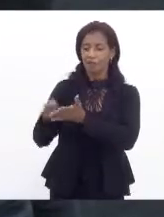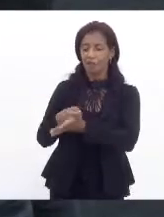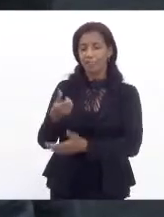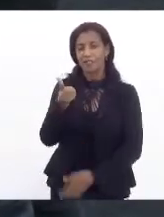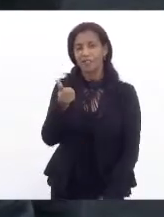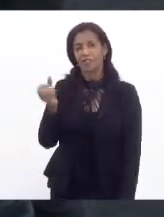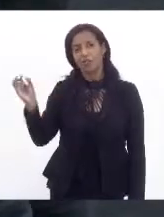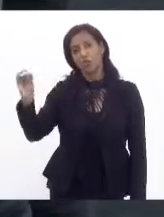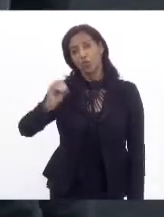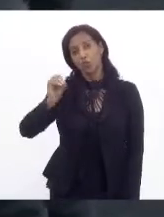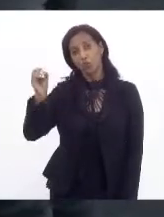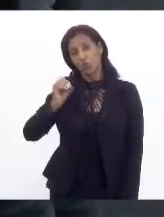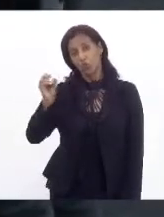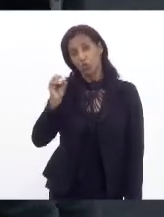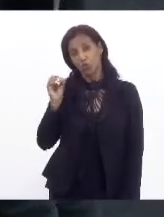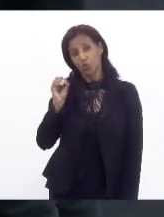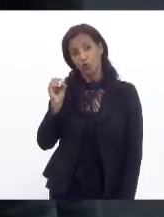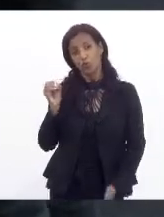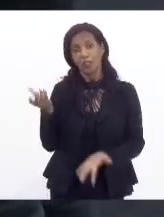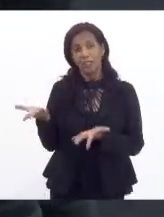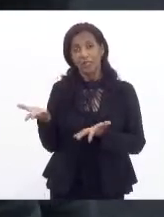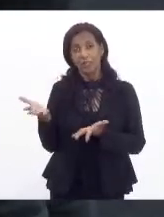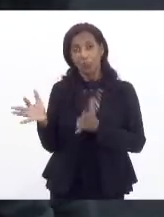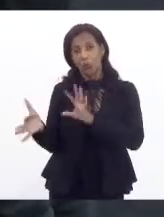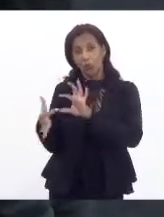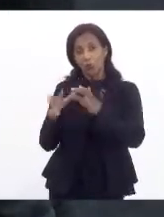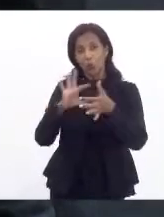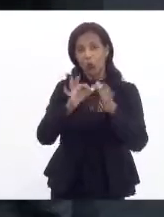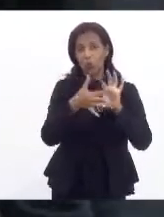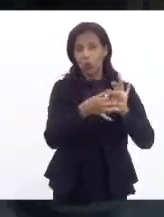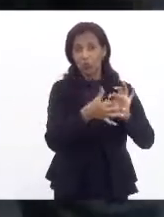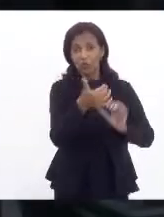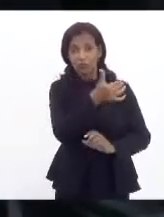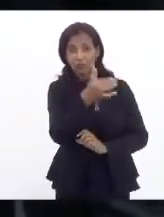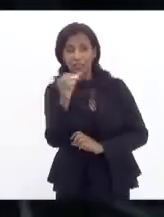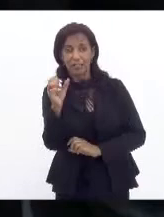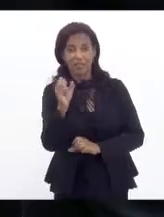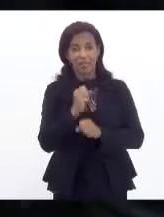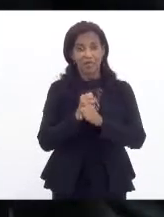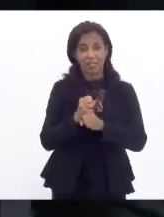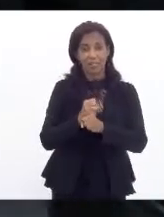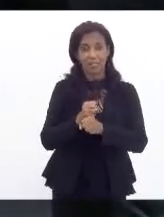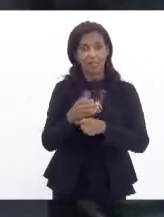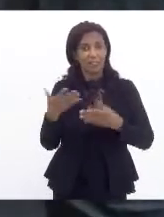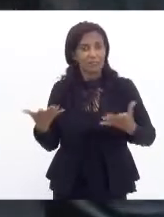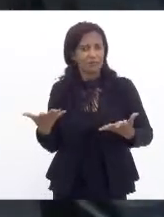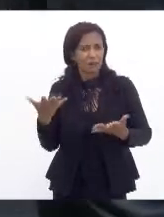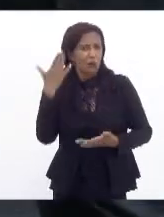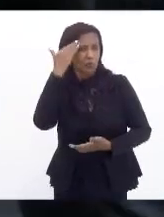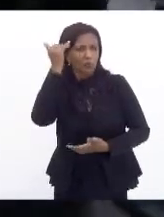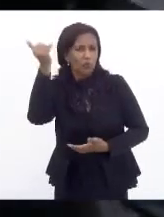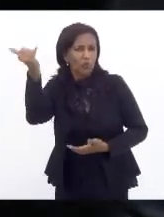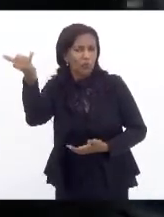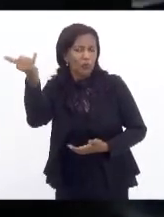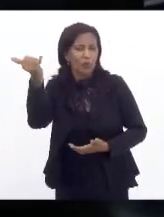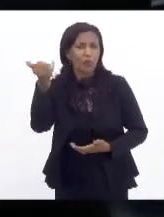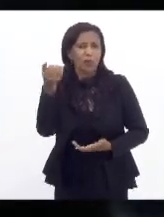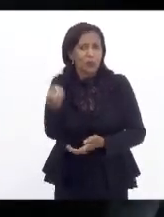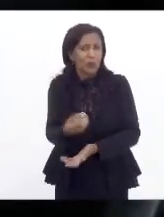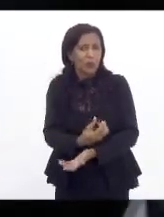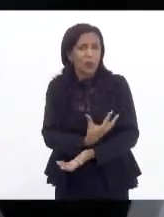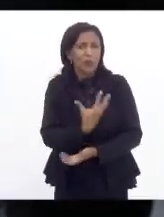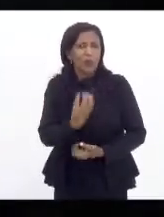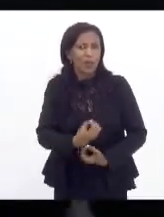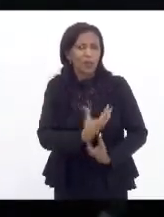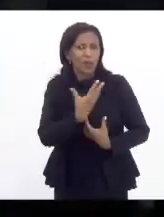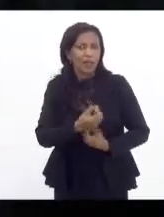6 de outubro, portanto, estamos no contexto do seu centenário. E além do grande artista, além do grande poeta,